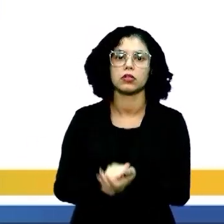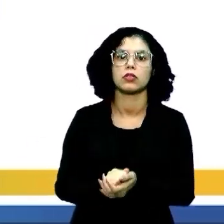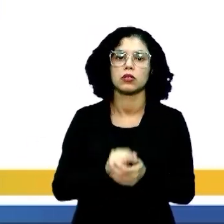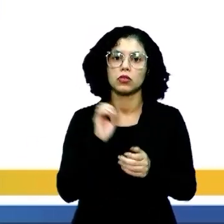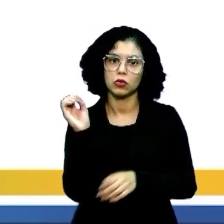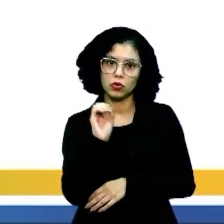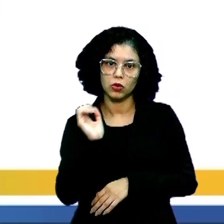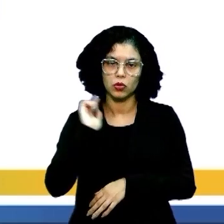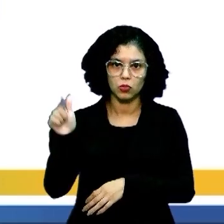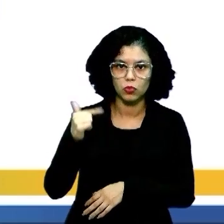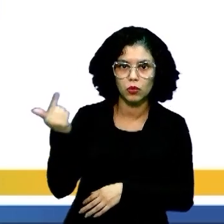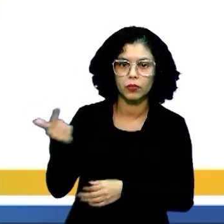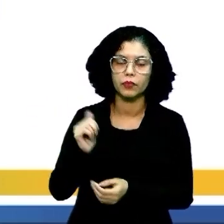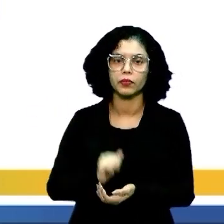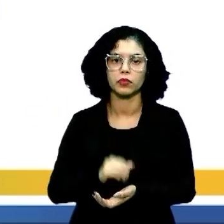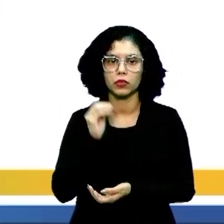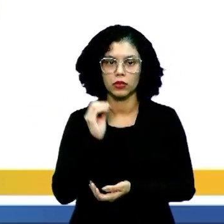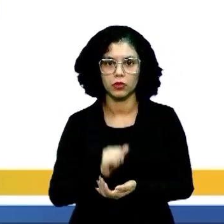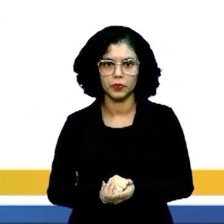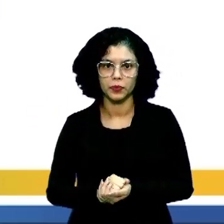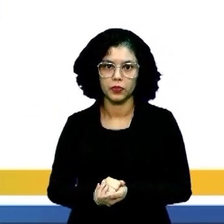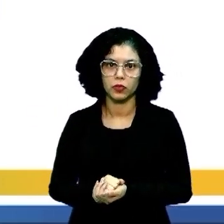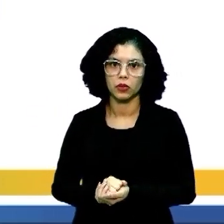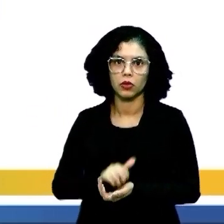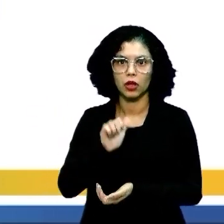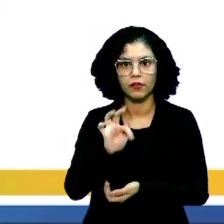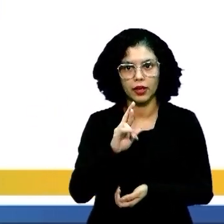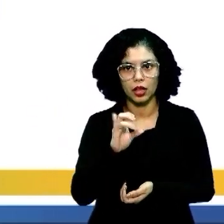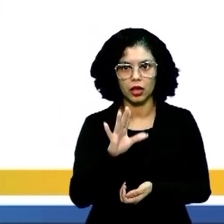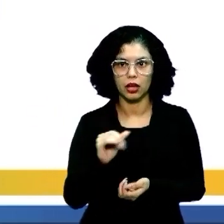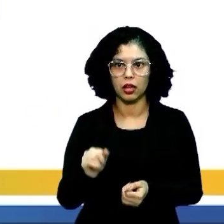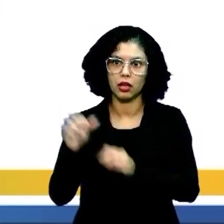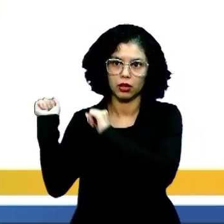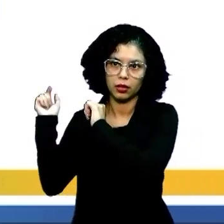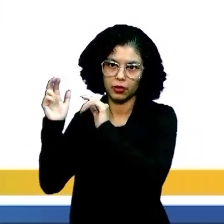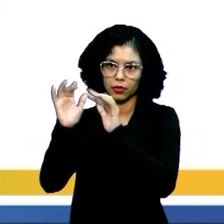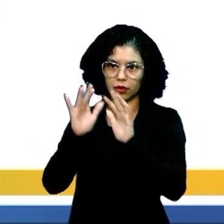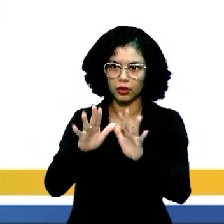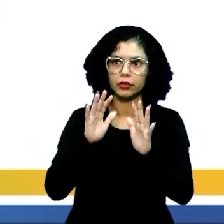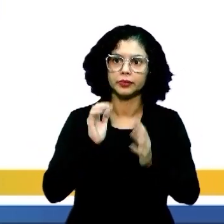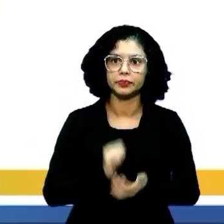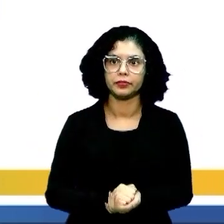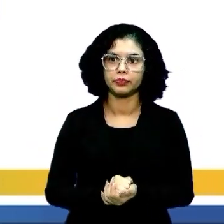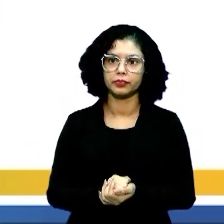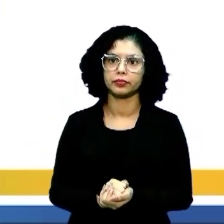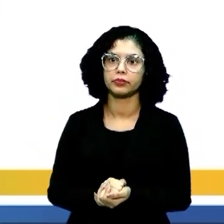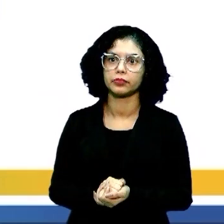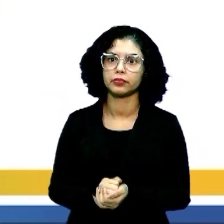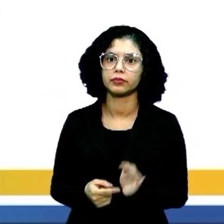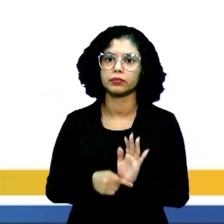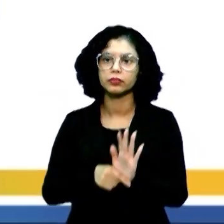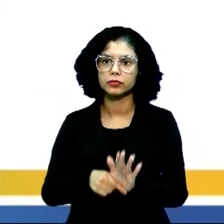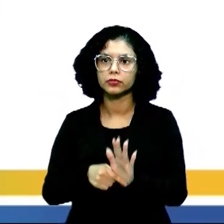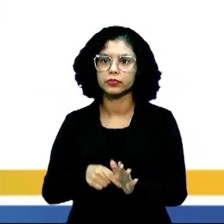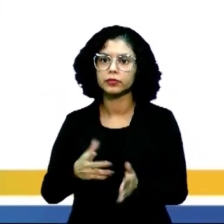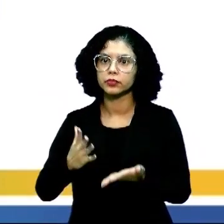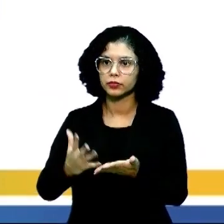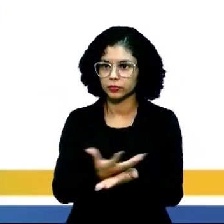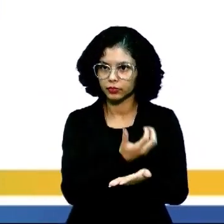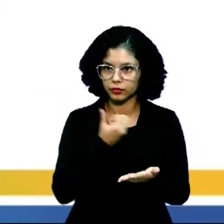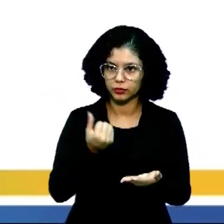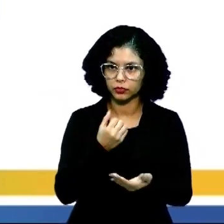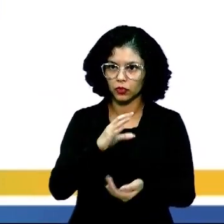seja, no mês seguinte ao atentado. O Afeganistão foi invadido com a premissa de caçada